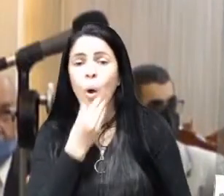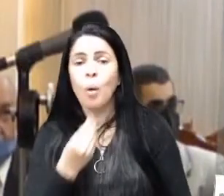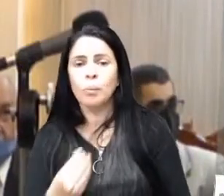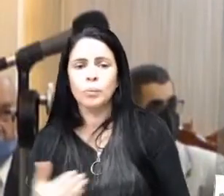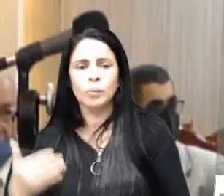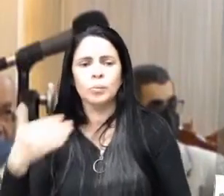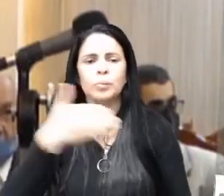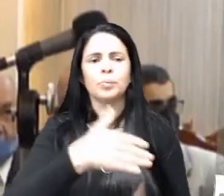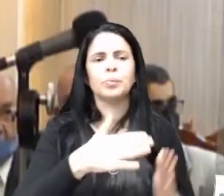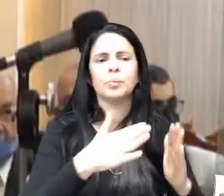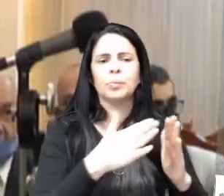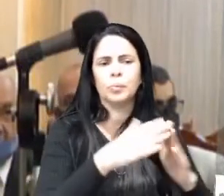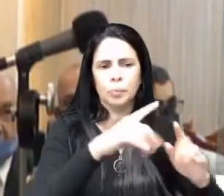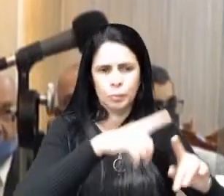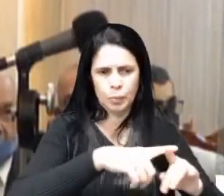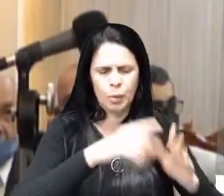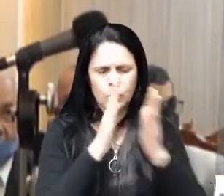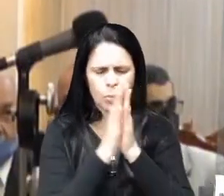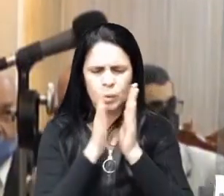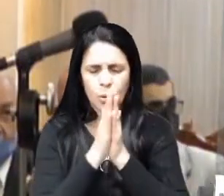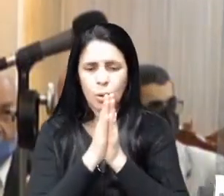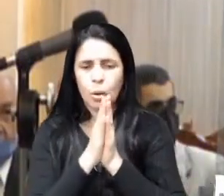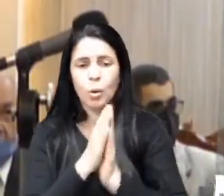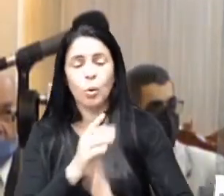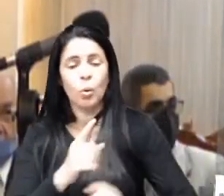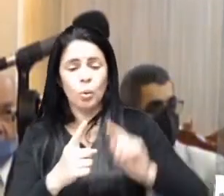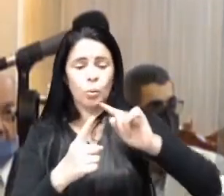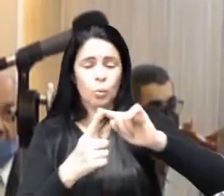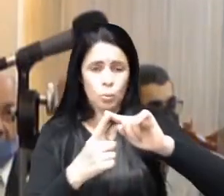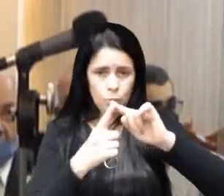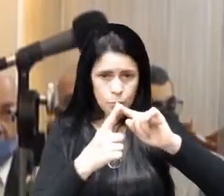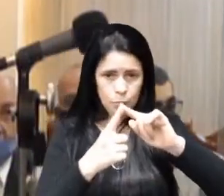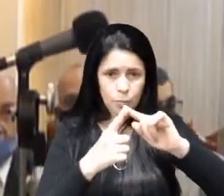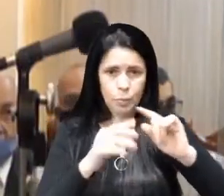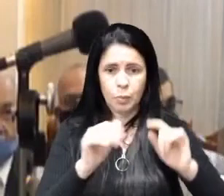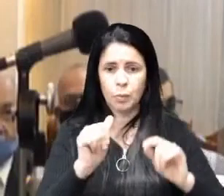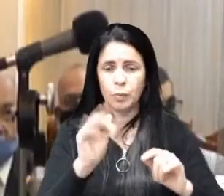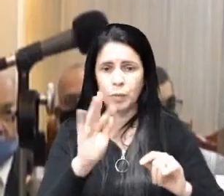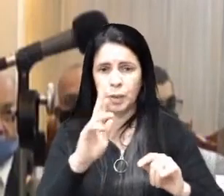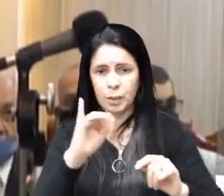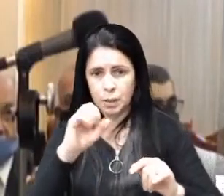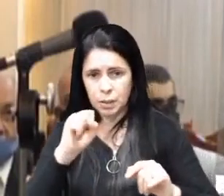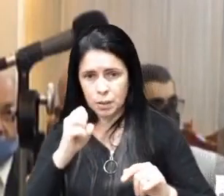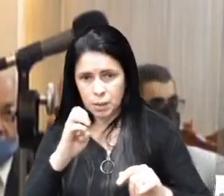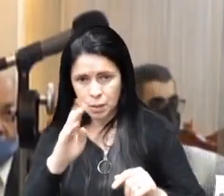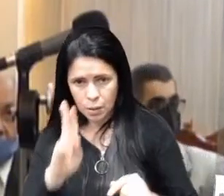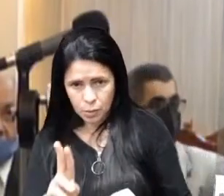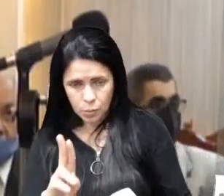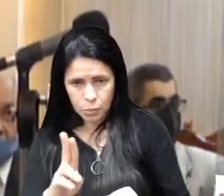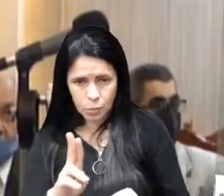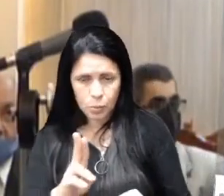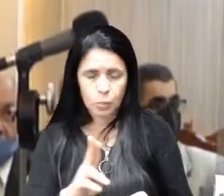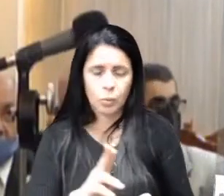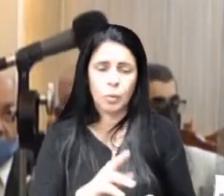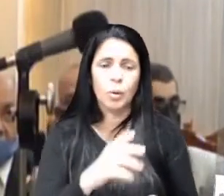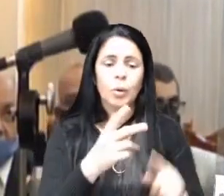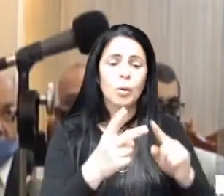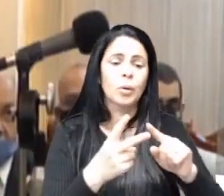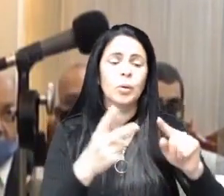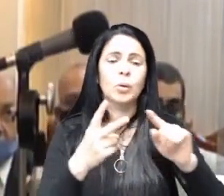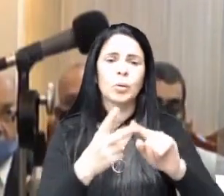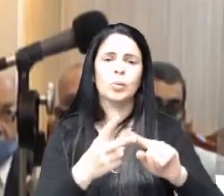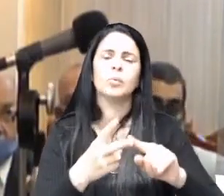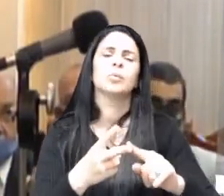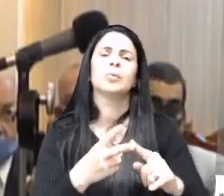orar. Um fariseu e o outro publicano. Um religioso e o outro um cobrador de